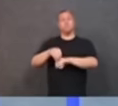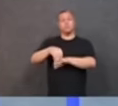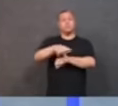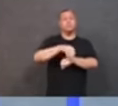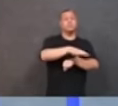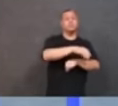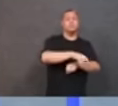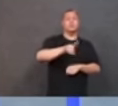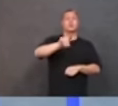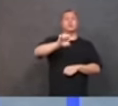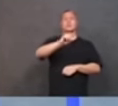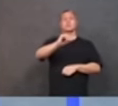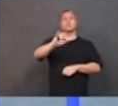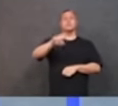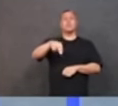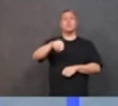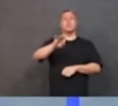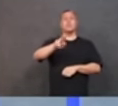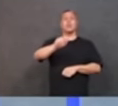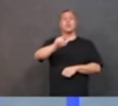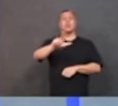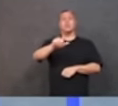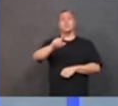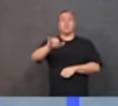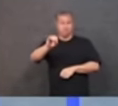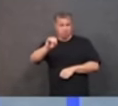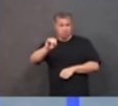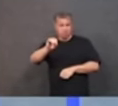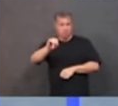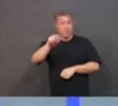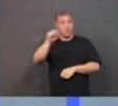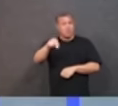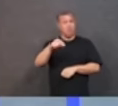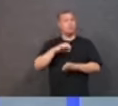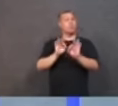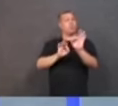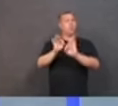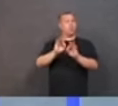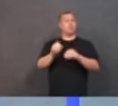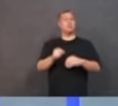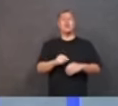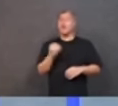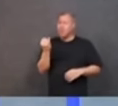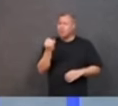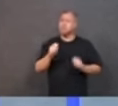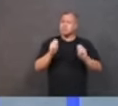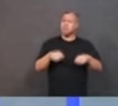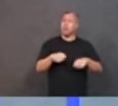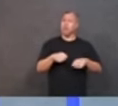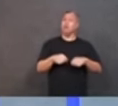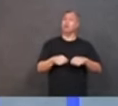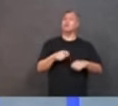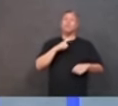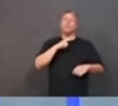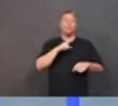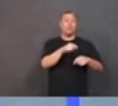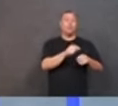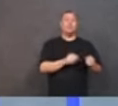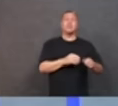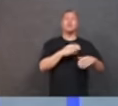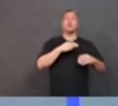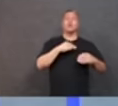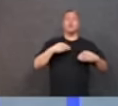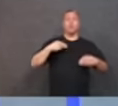orçamentária nos ministérios. Isso é plenamente possível no Ministério da Saúde, no Ministério da Educação, no Ministério da Ciência